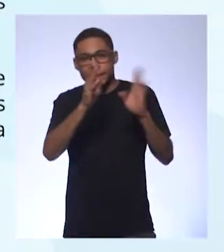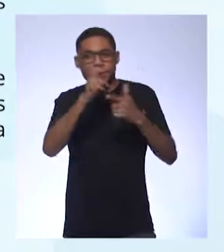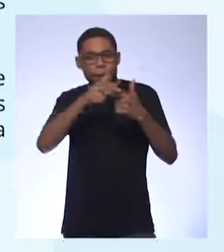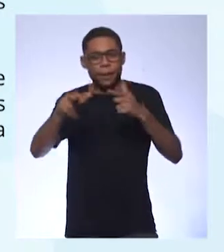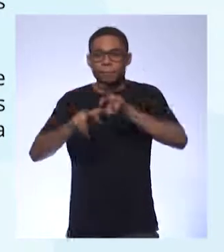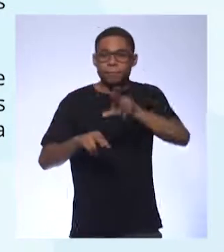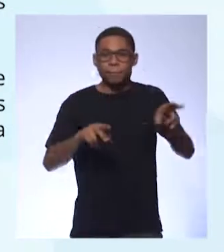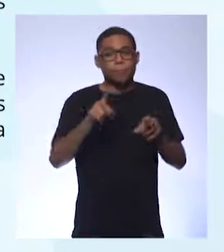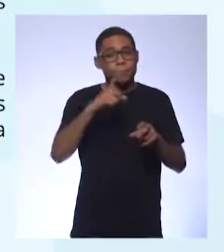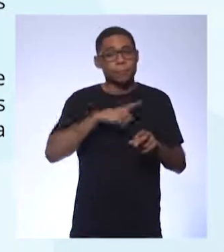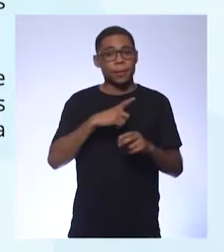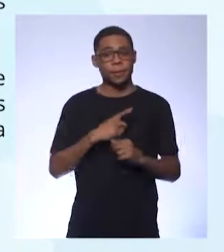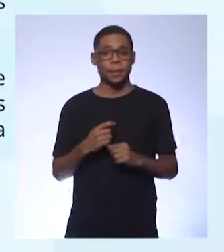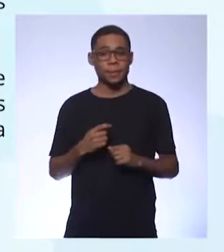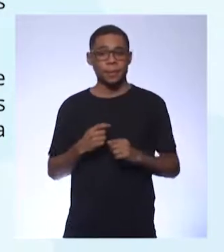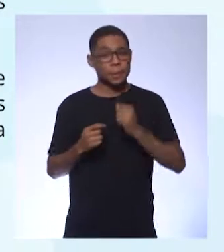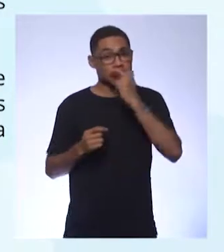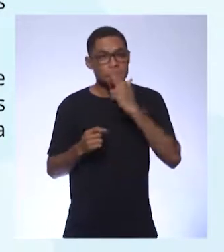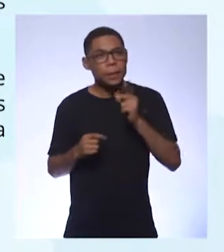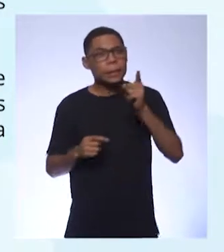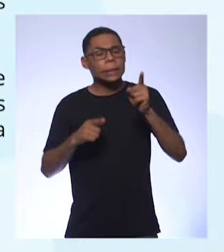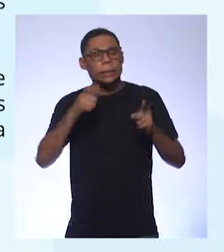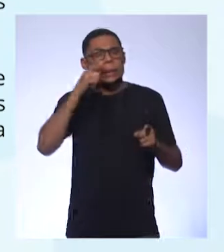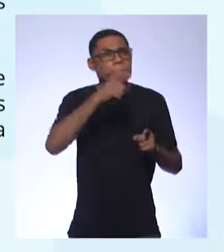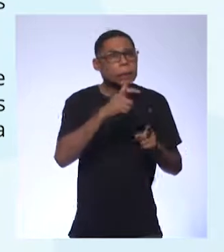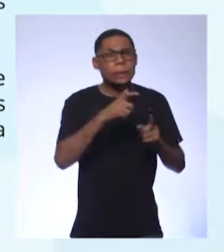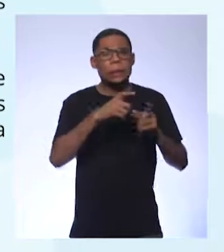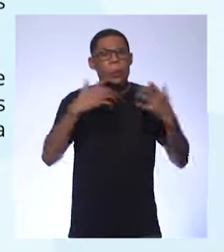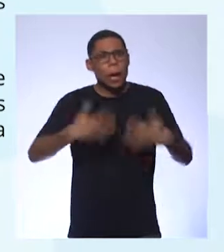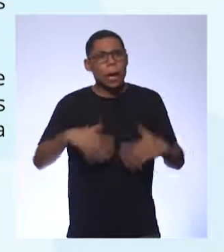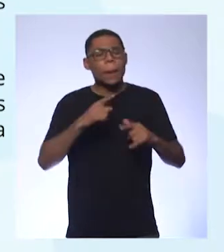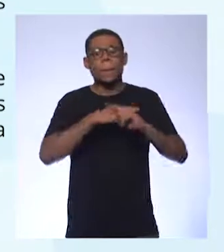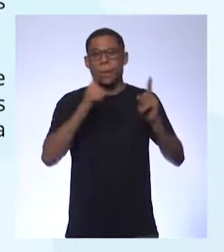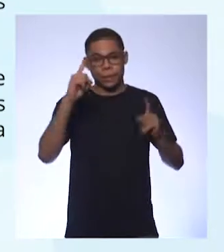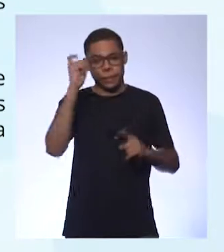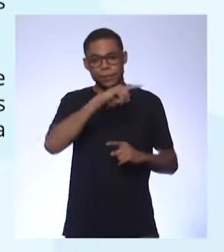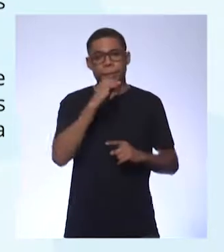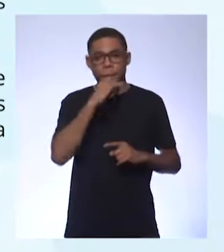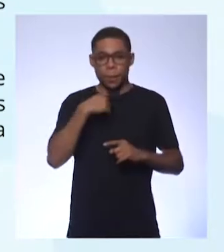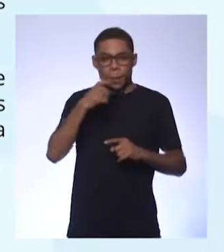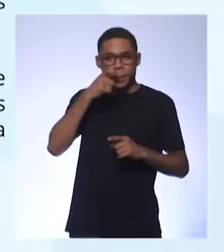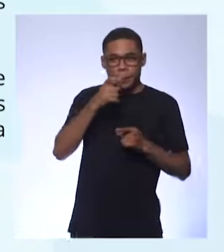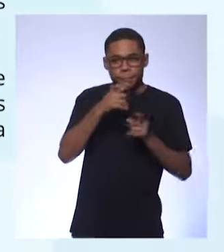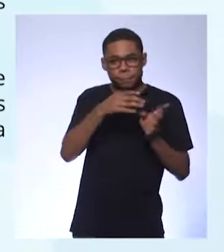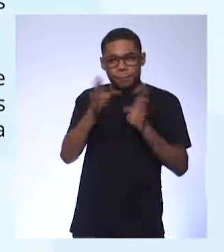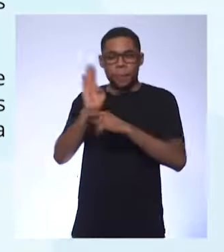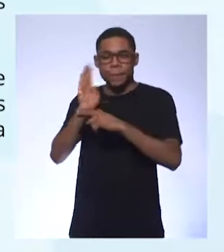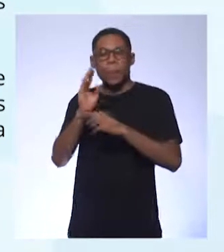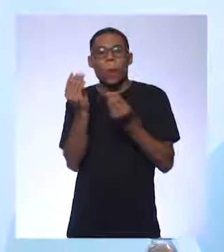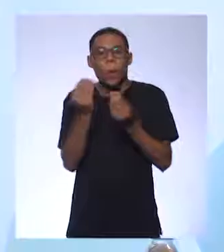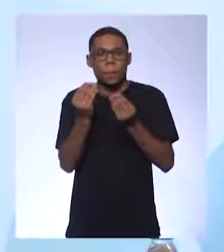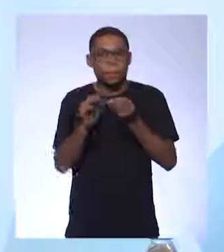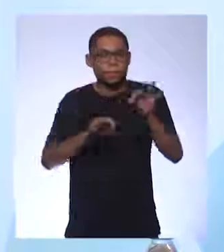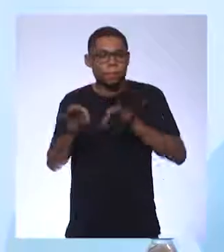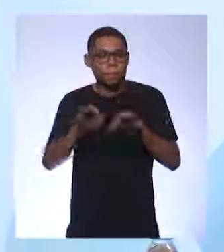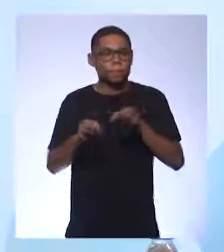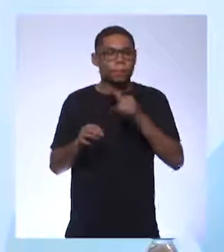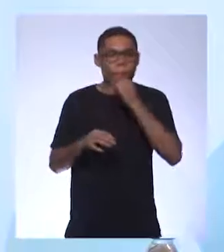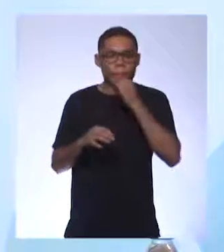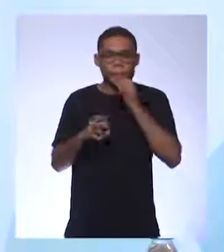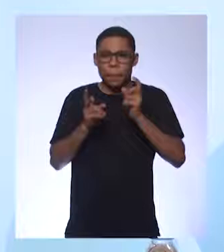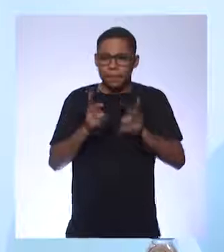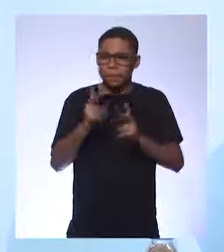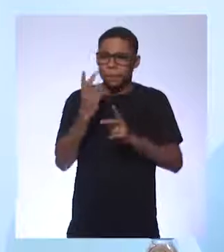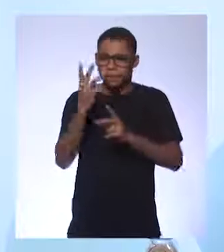programas. Pode parecer incrível ou difícil. Quando eu fiquei assistindo os vídeos sobre a criação desses